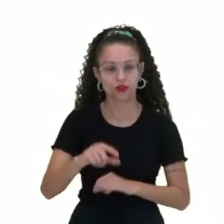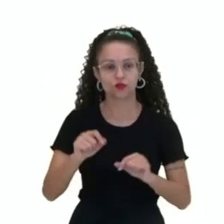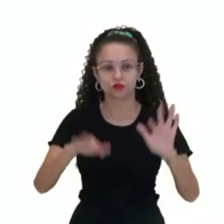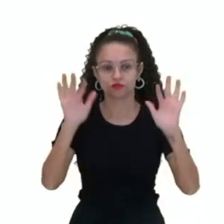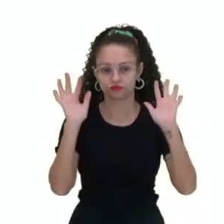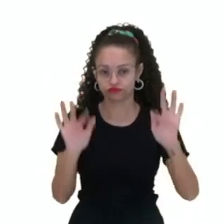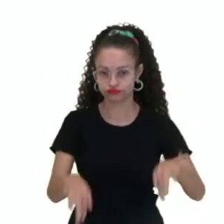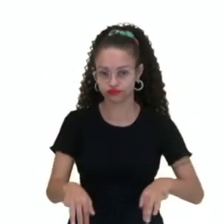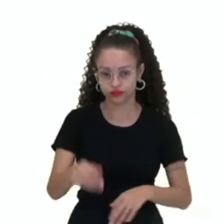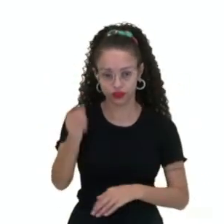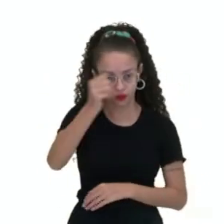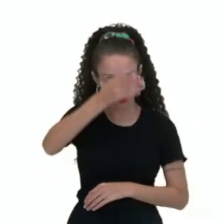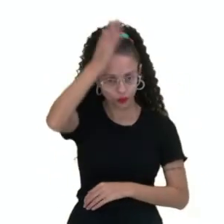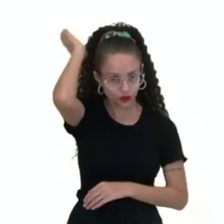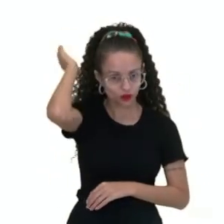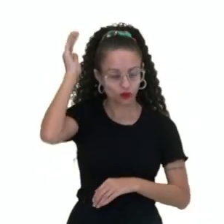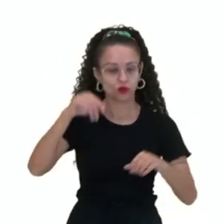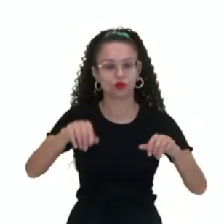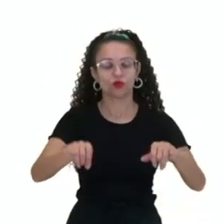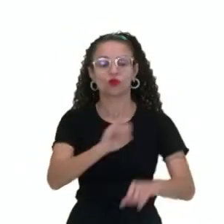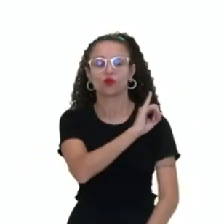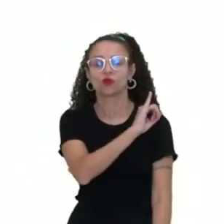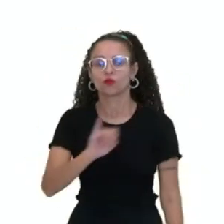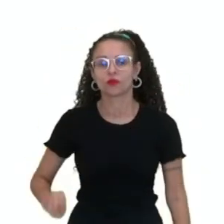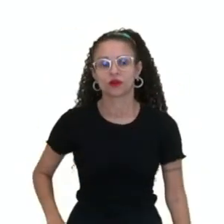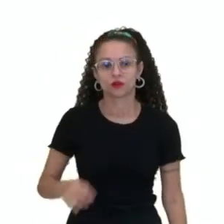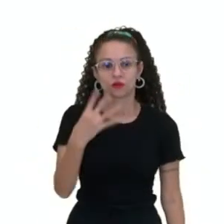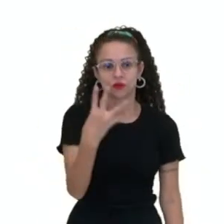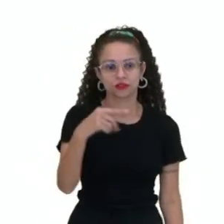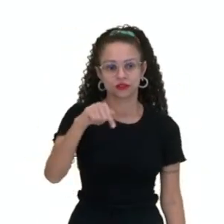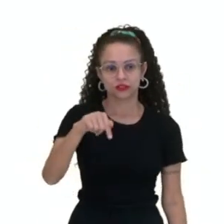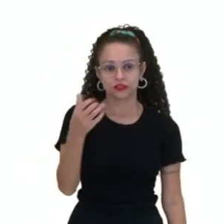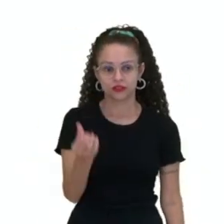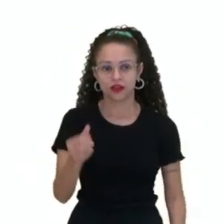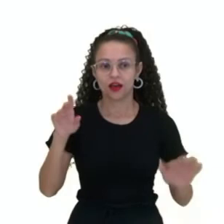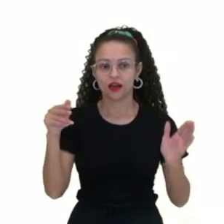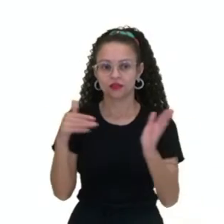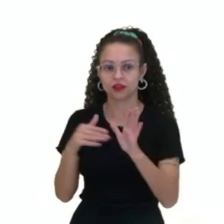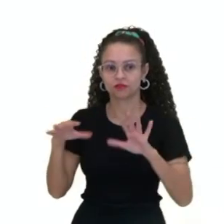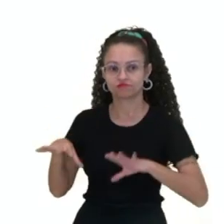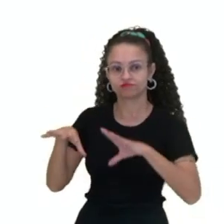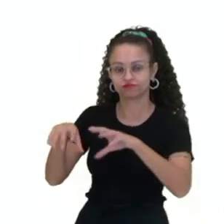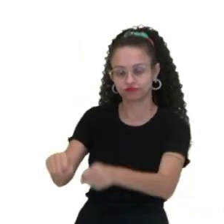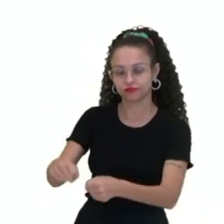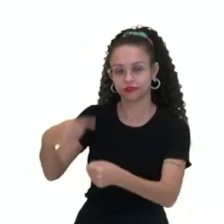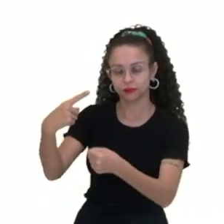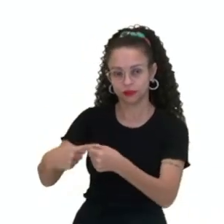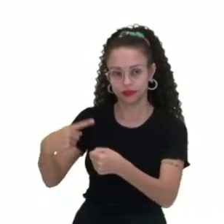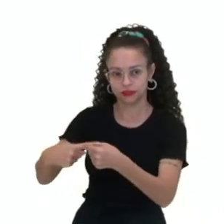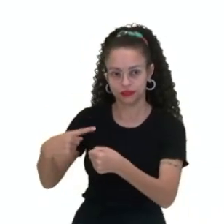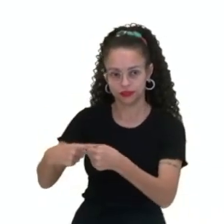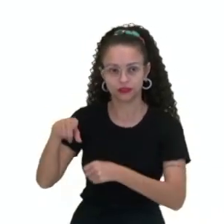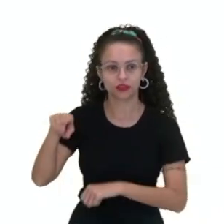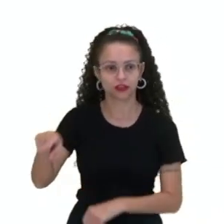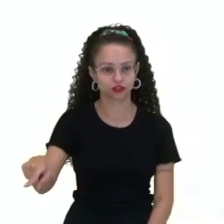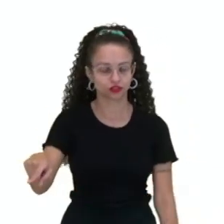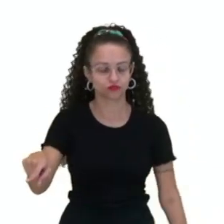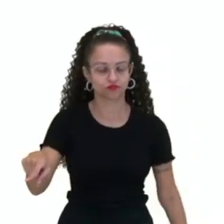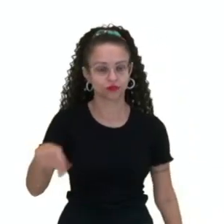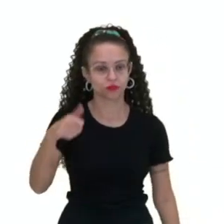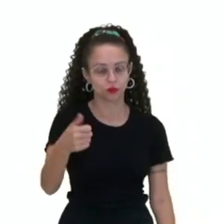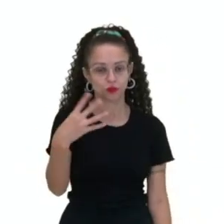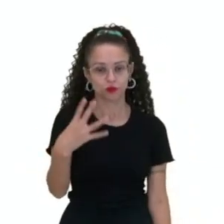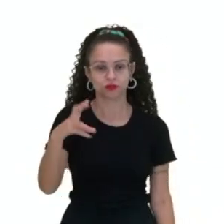Império Romano do Ocidente, 476, até a tomada da cidade de Constantinopla pelos turcos, em